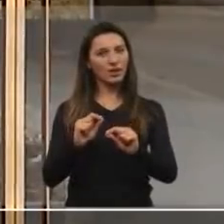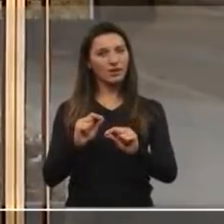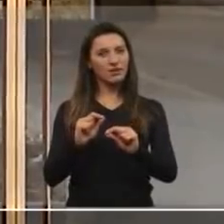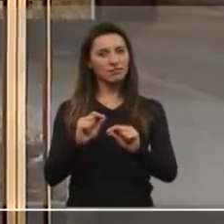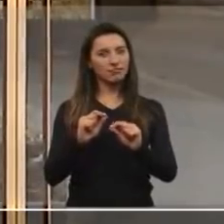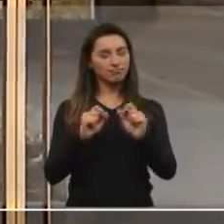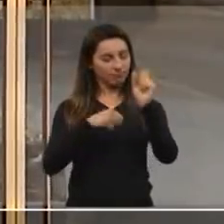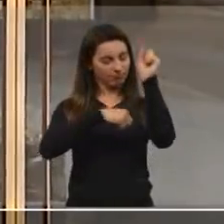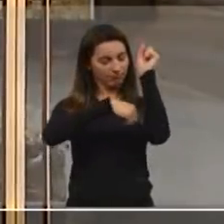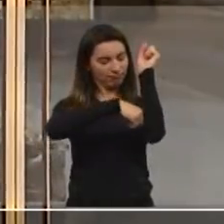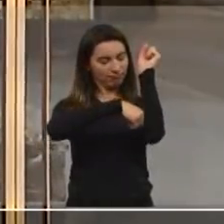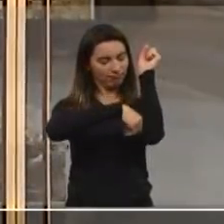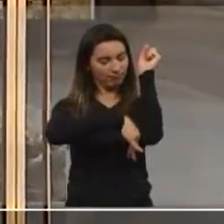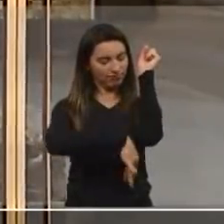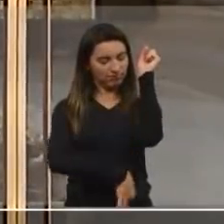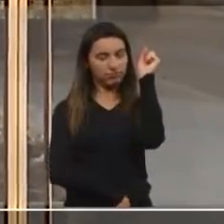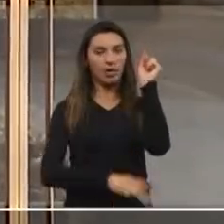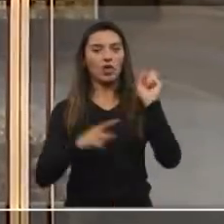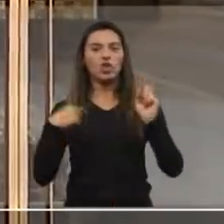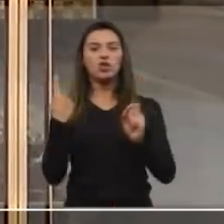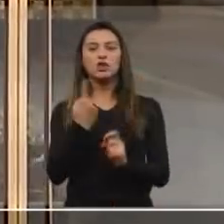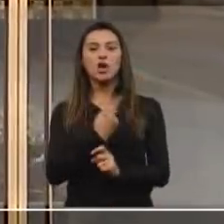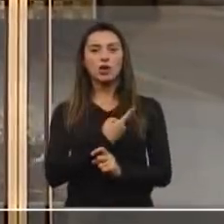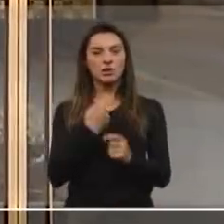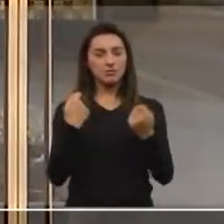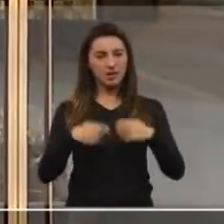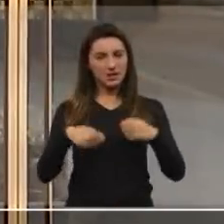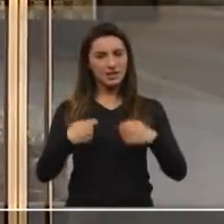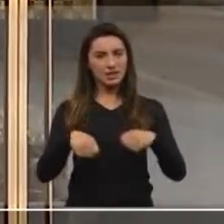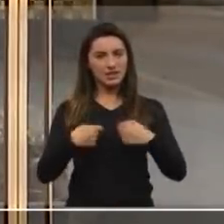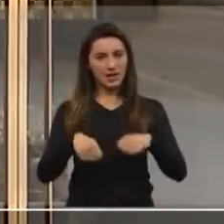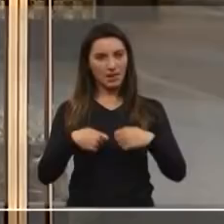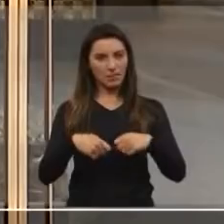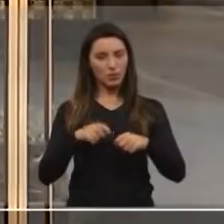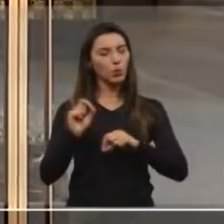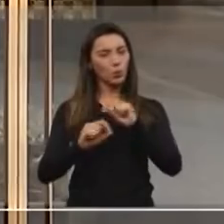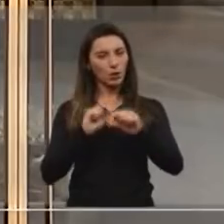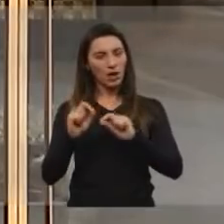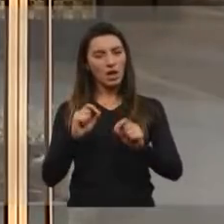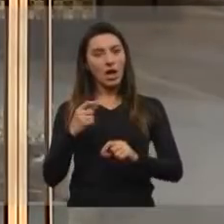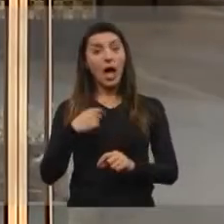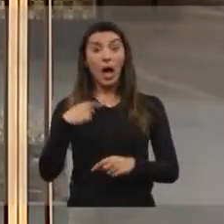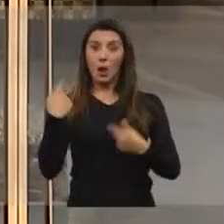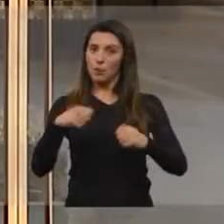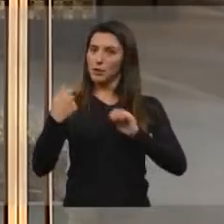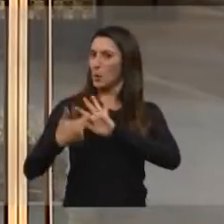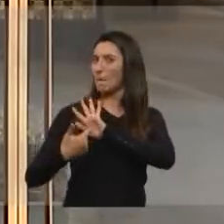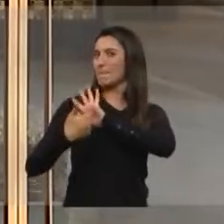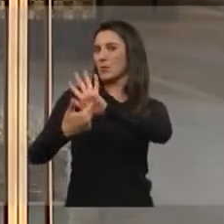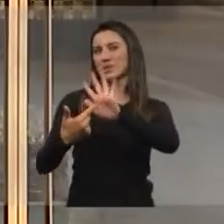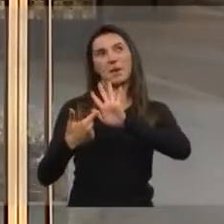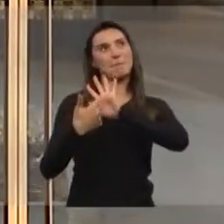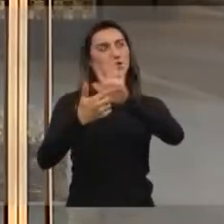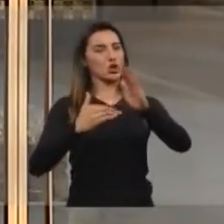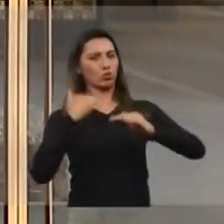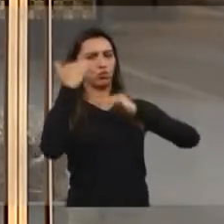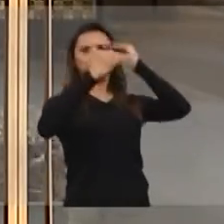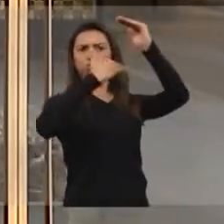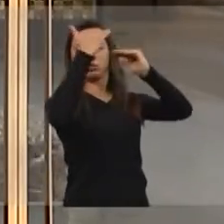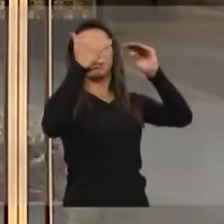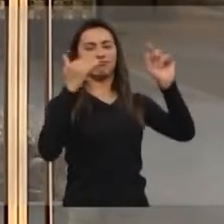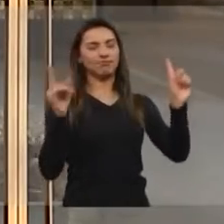ser e nós temos que fazer o inverso sempre nós pensamos assim subir não